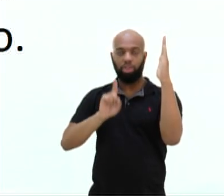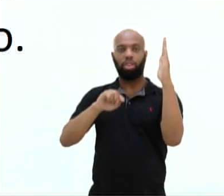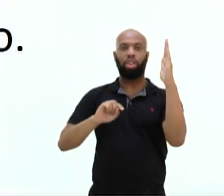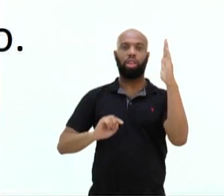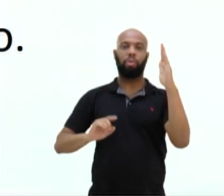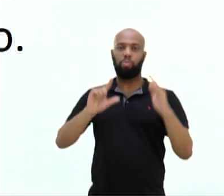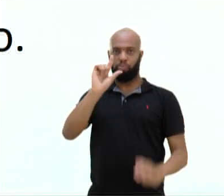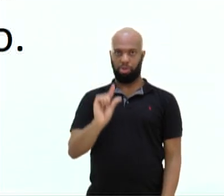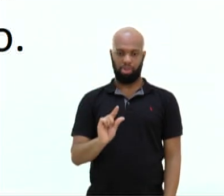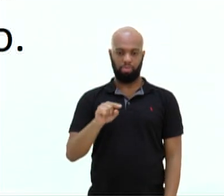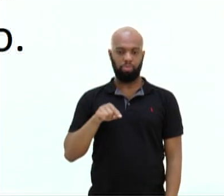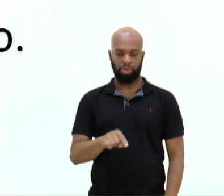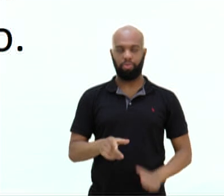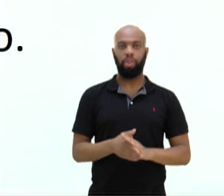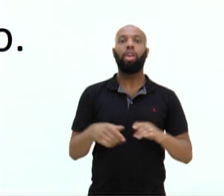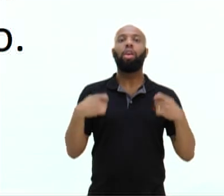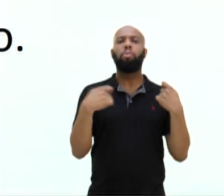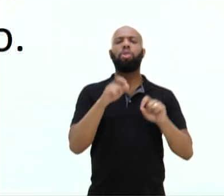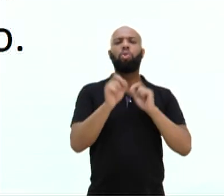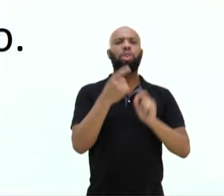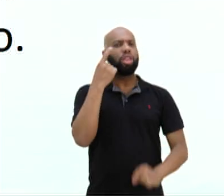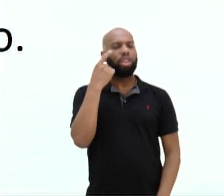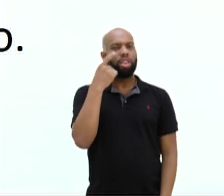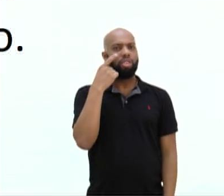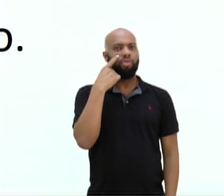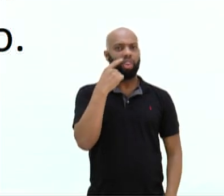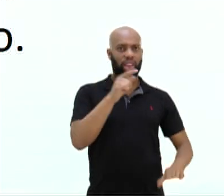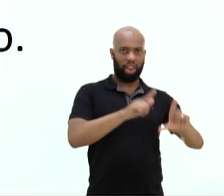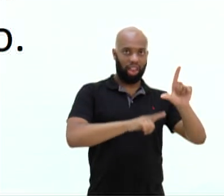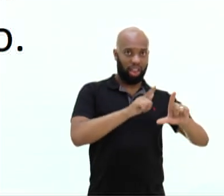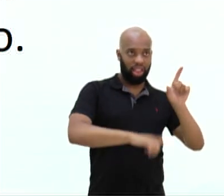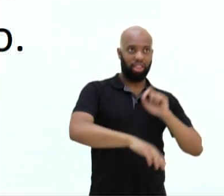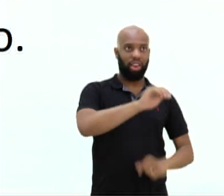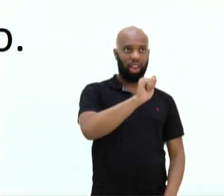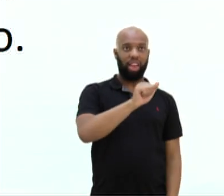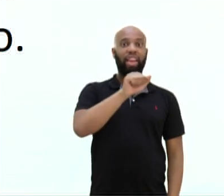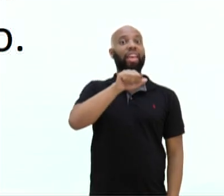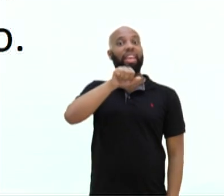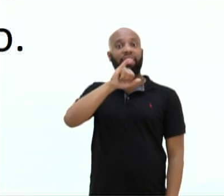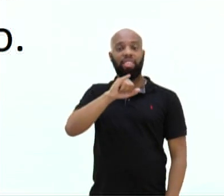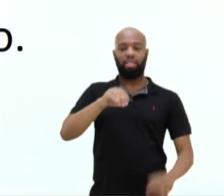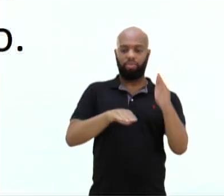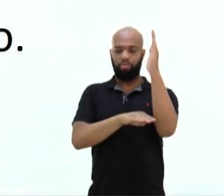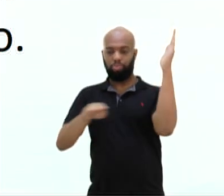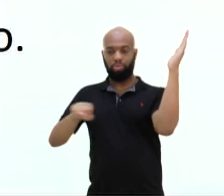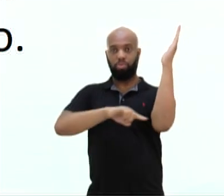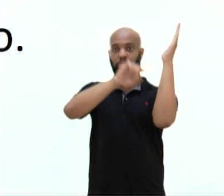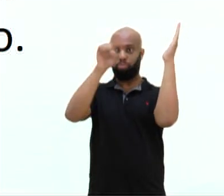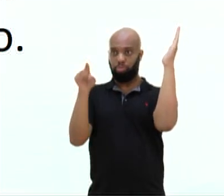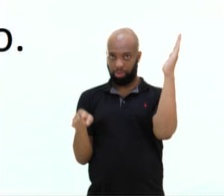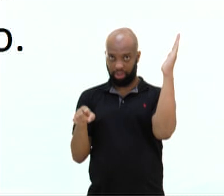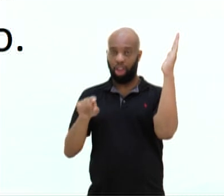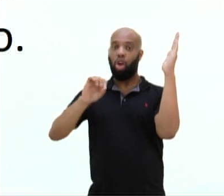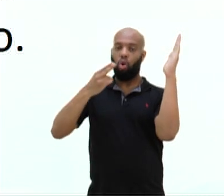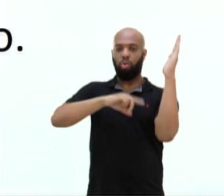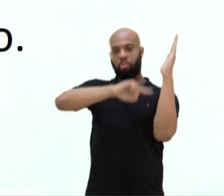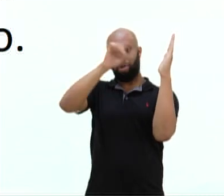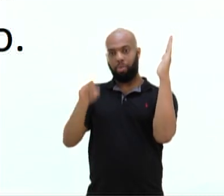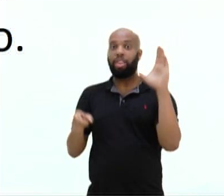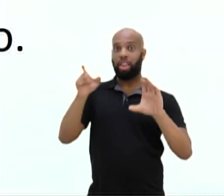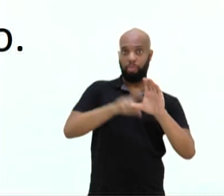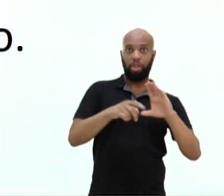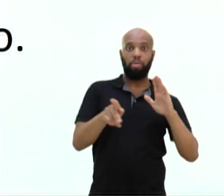observar o nosso coeficiente A, que vai determinar se a concavidade é voltada para cima ou para baixo, e o nosso valor C, termo